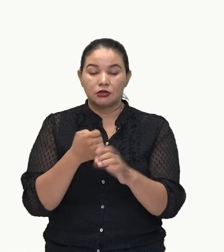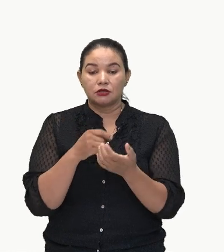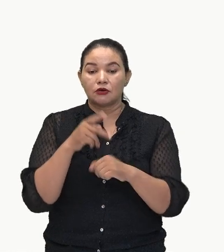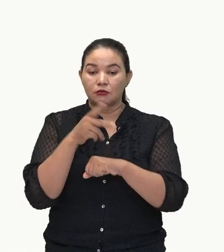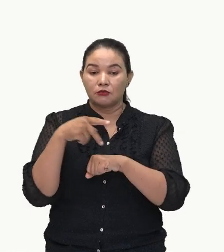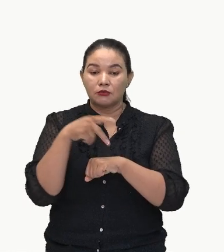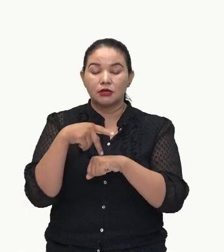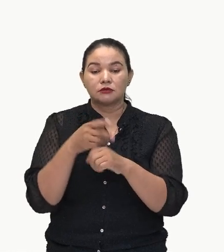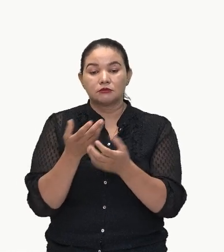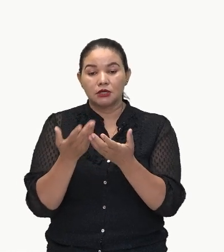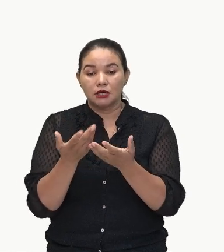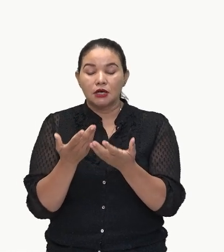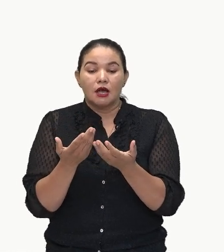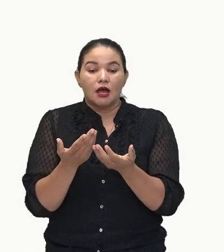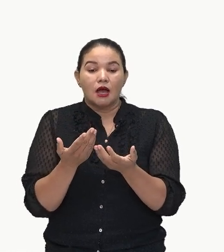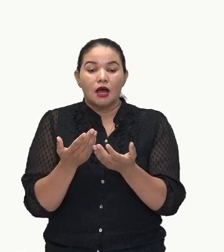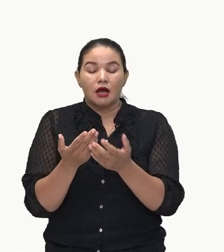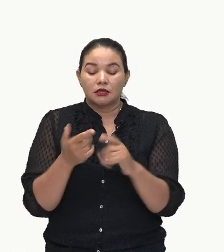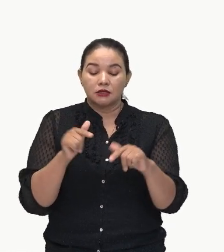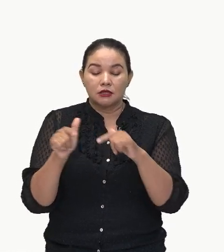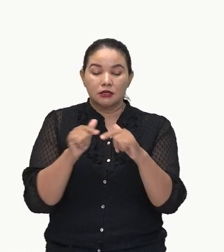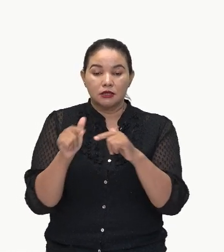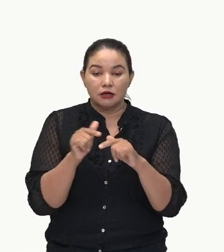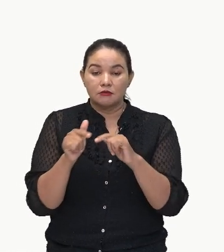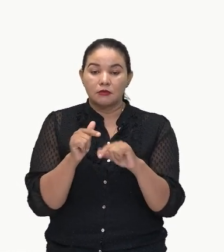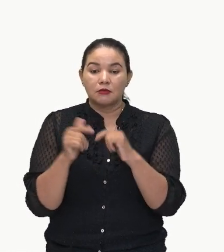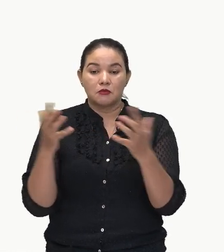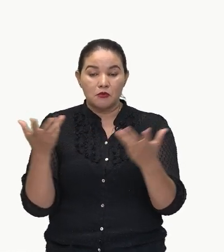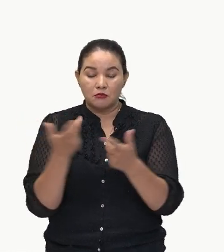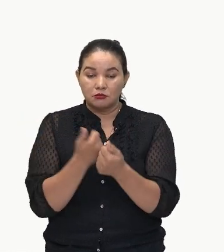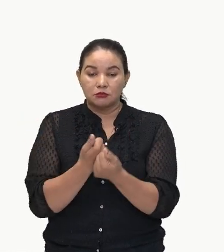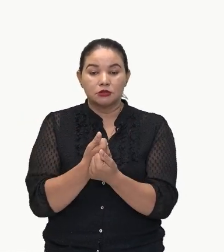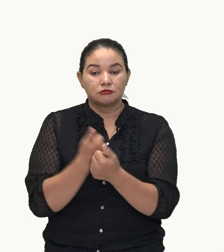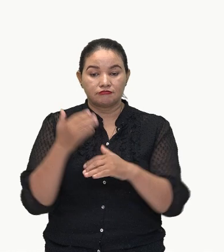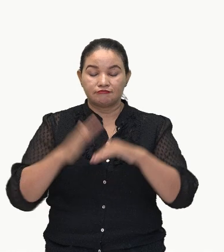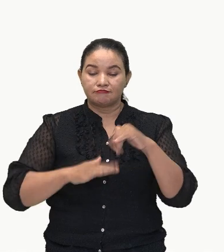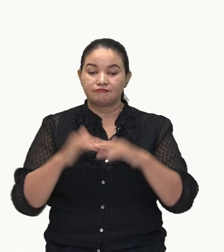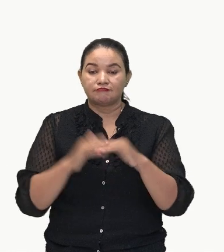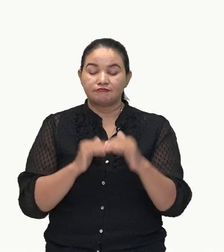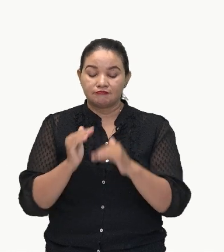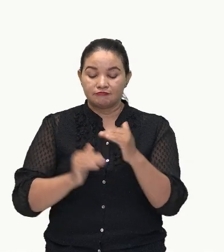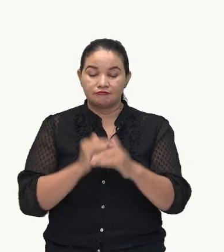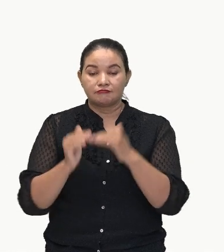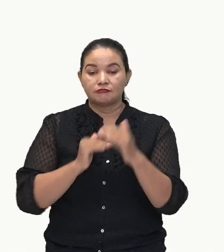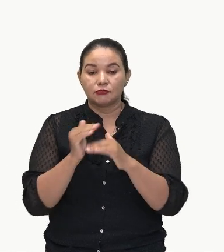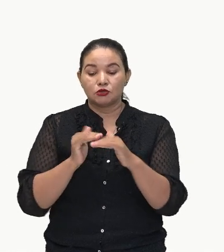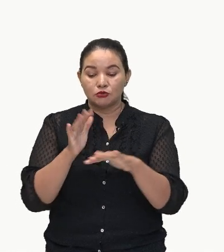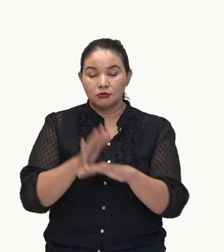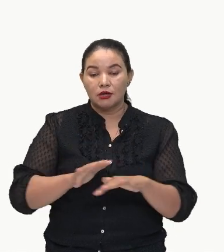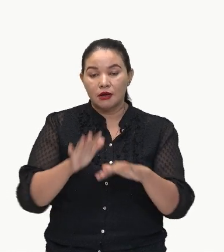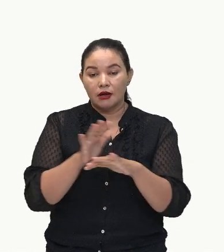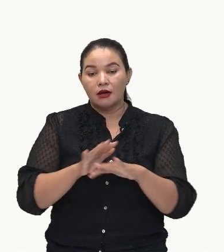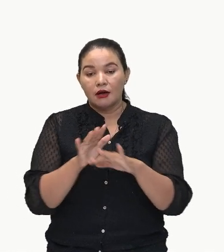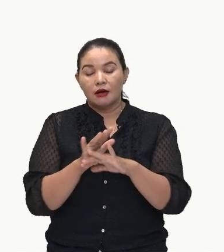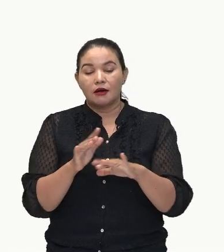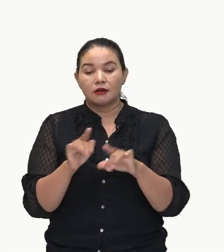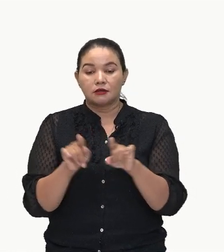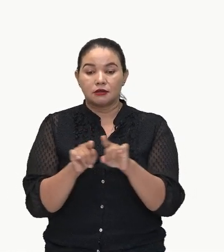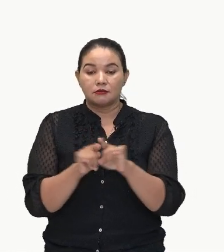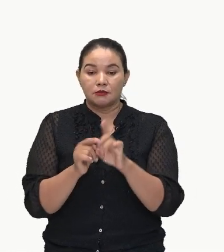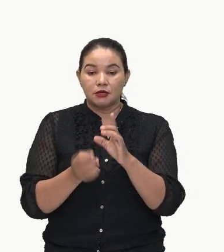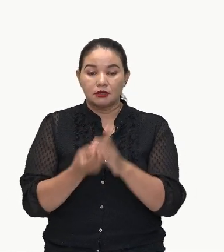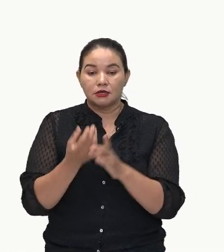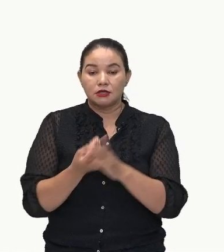que haja essa mão de obra altamente qualificada, desenvolvendo esse setor, na criação também